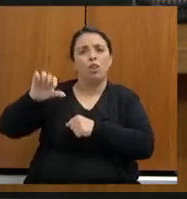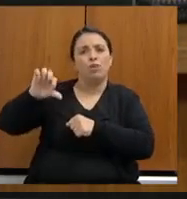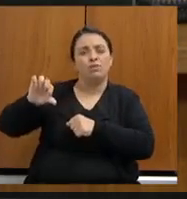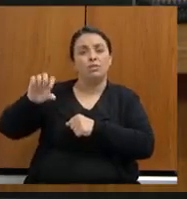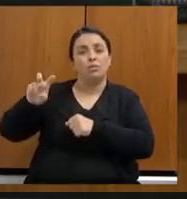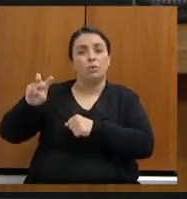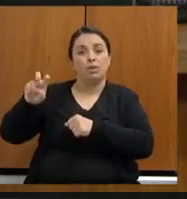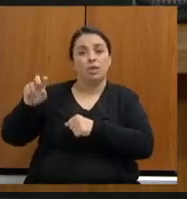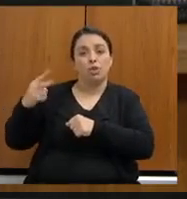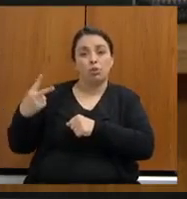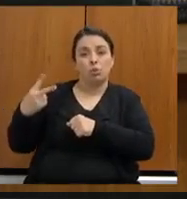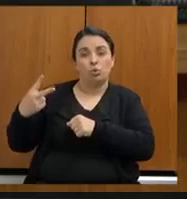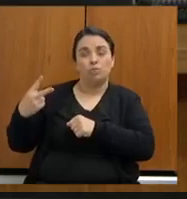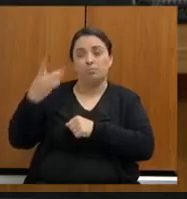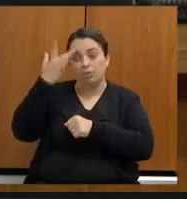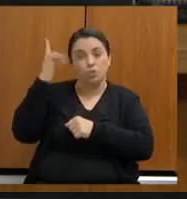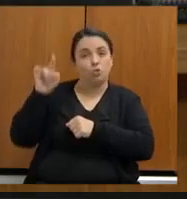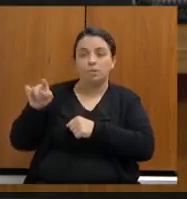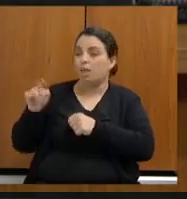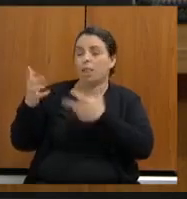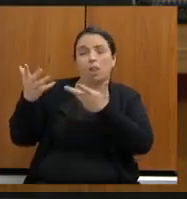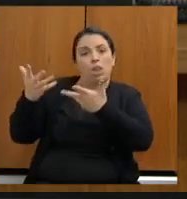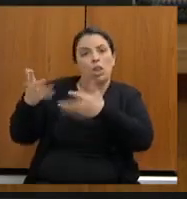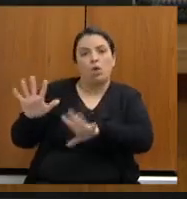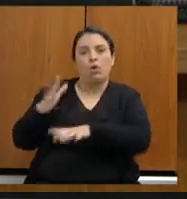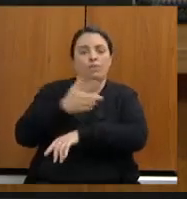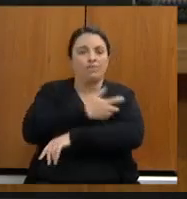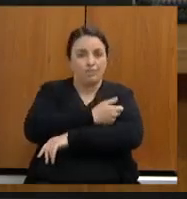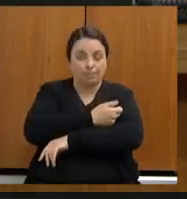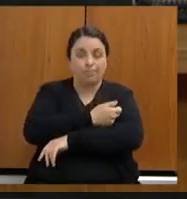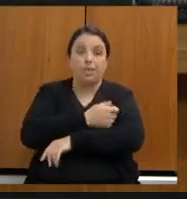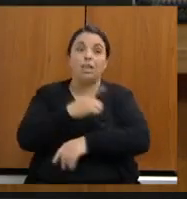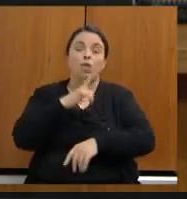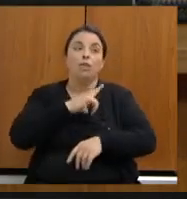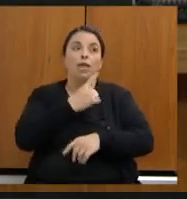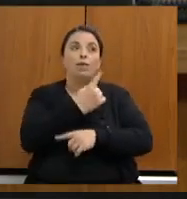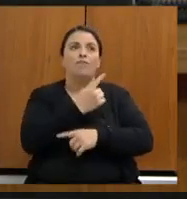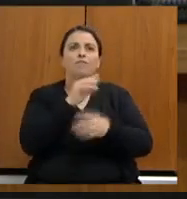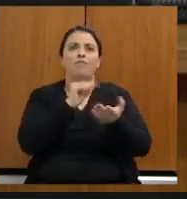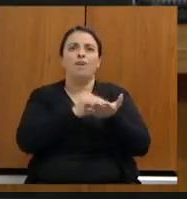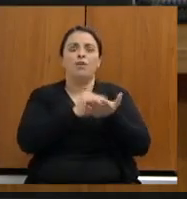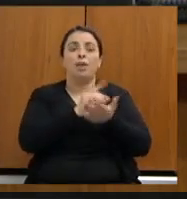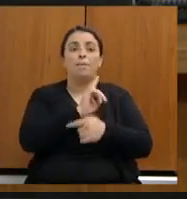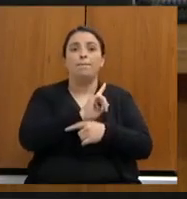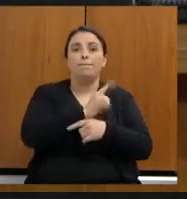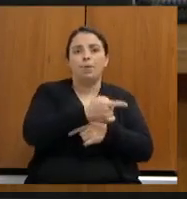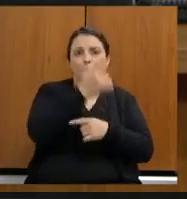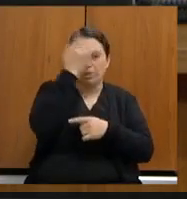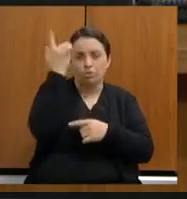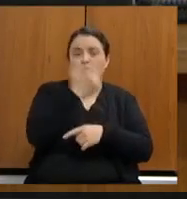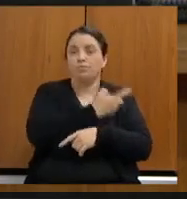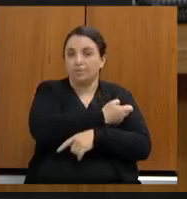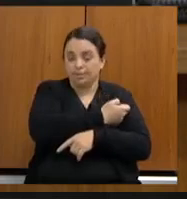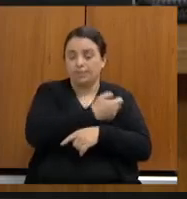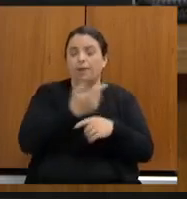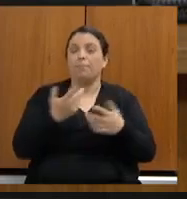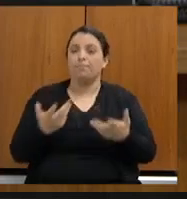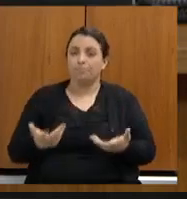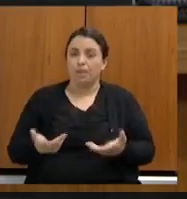servidores por ser vacinado então é o que nós fizemos